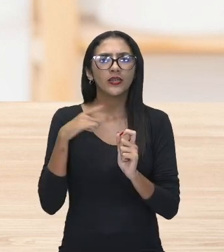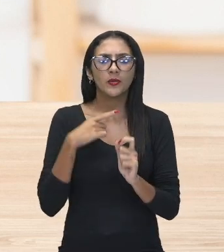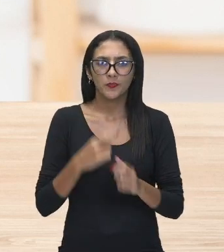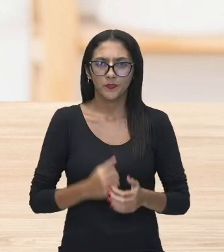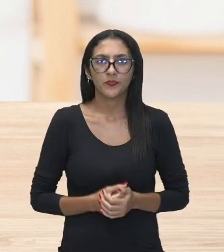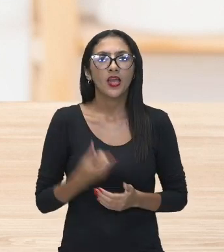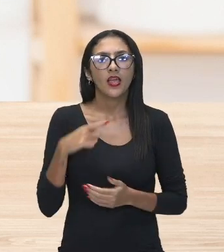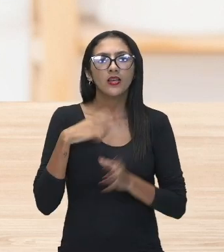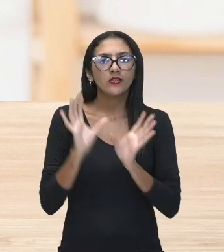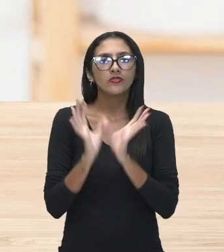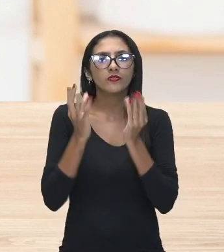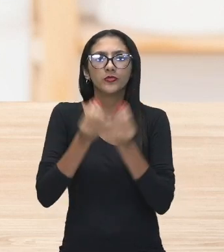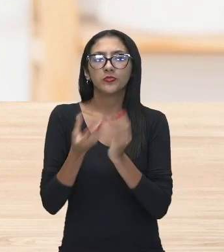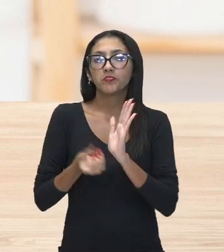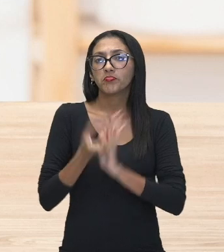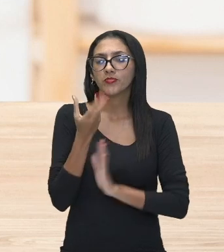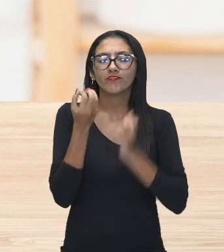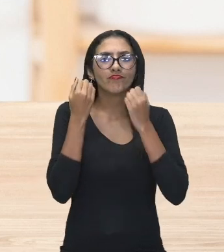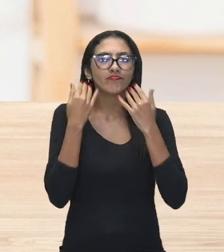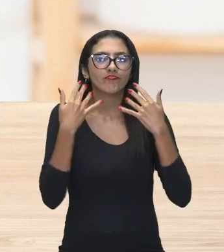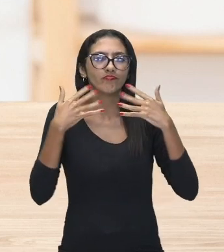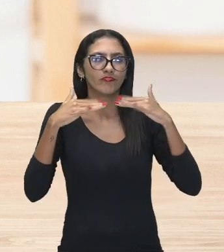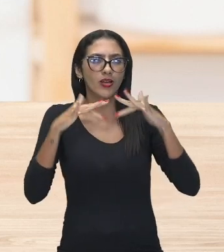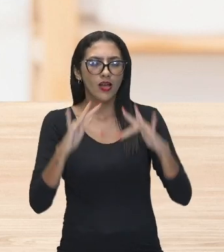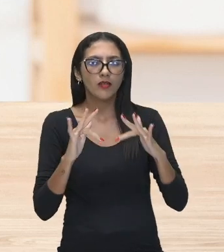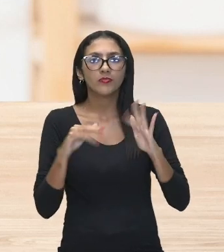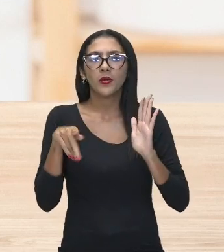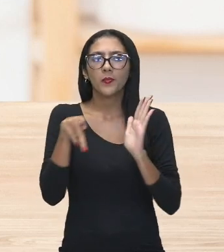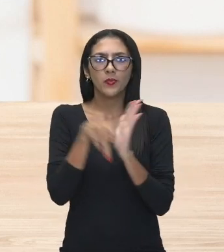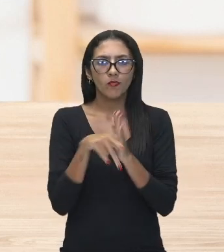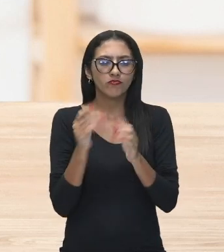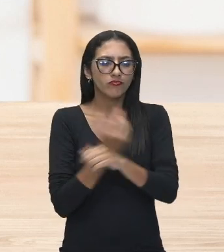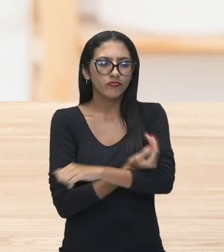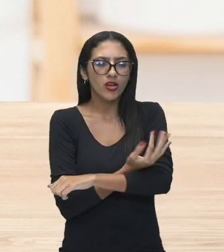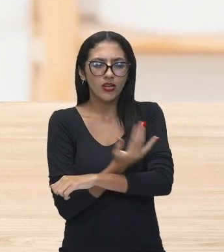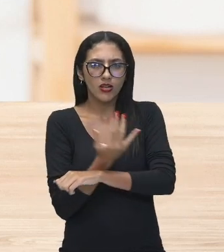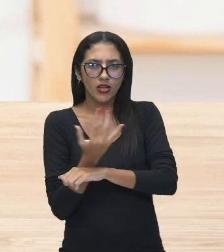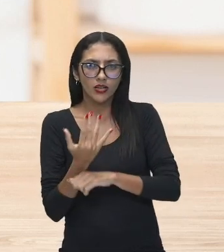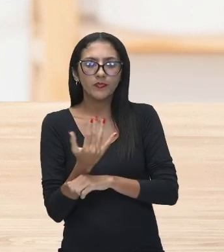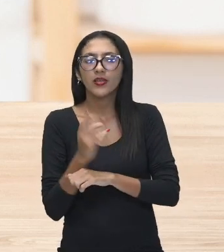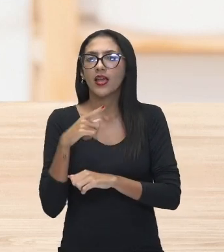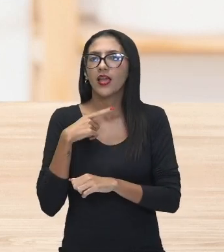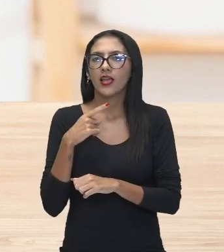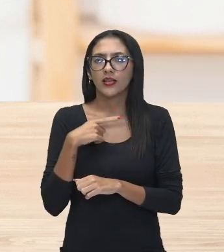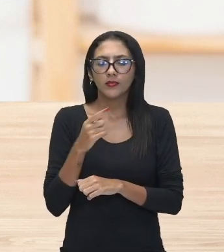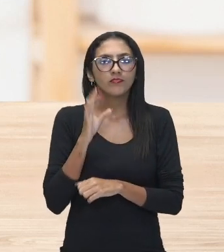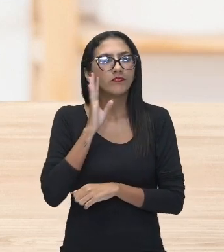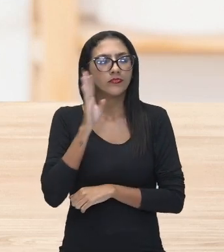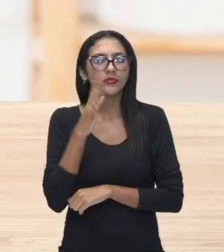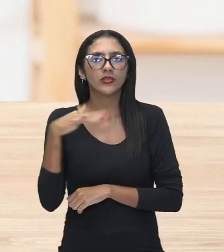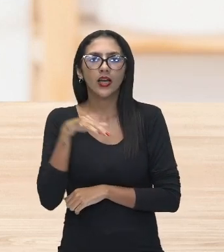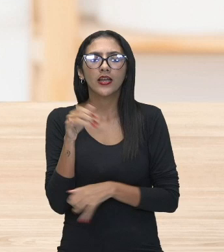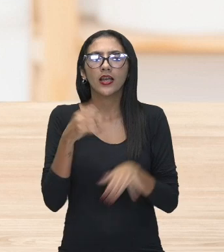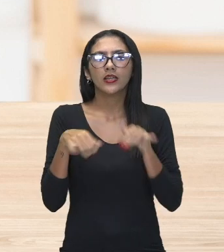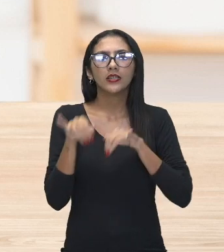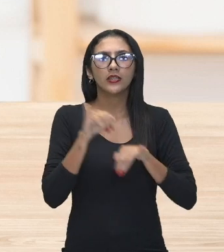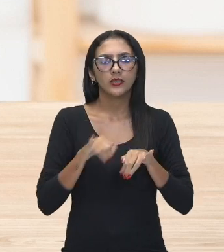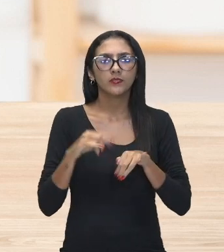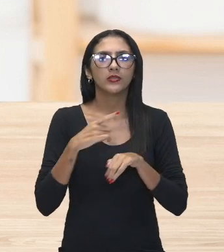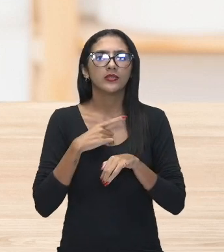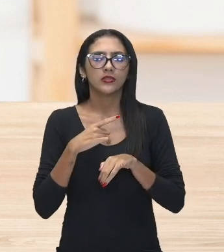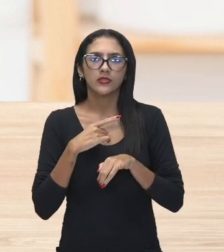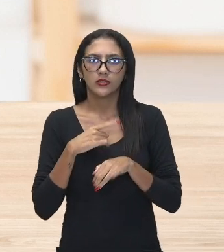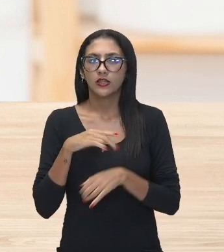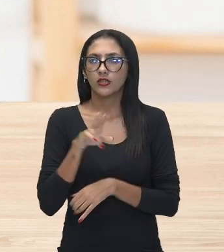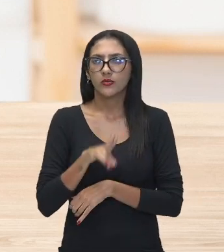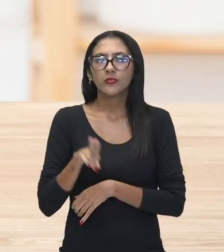são substâncias produzidas naturalmente pelos vegetais. Eles são a maior classe química de ativos vegetais